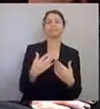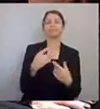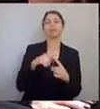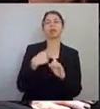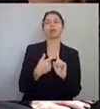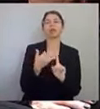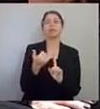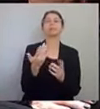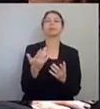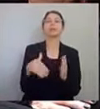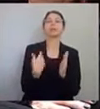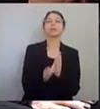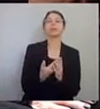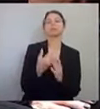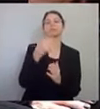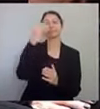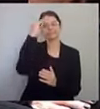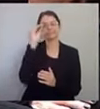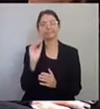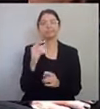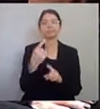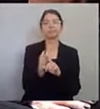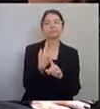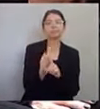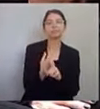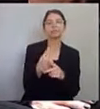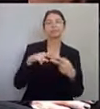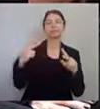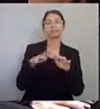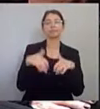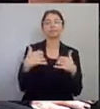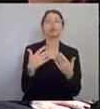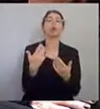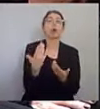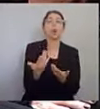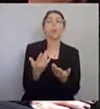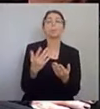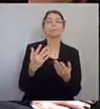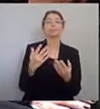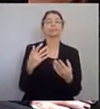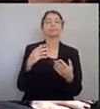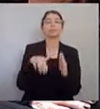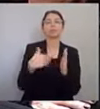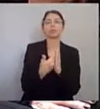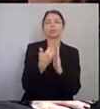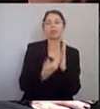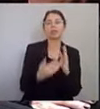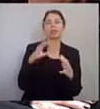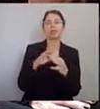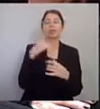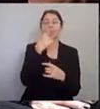proposta de recomendação à Câmara Municipal, nem nenhuma moção sobre problema nenhum de Oeiras. É esse o